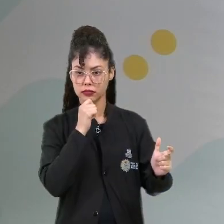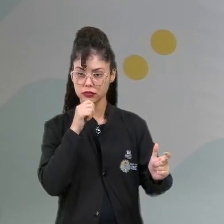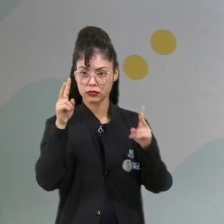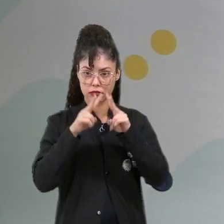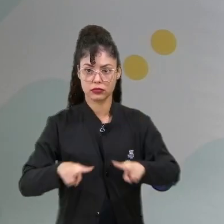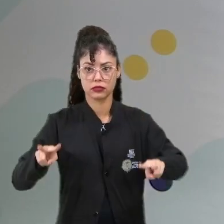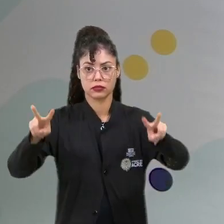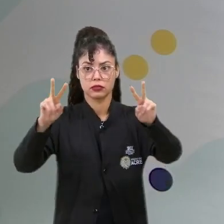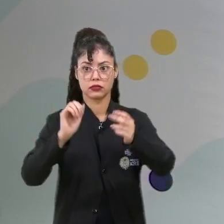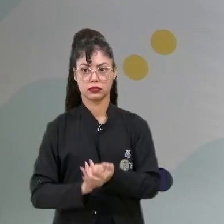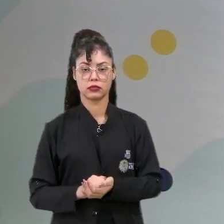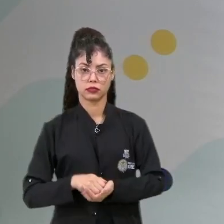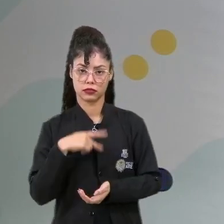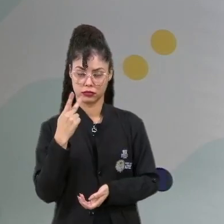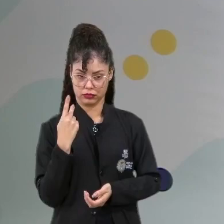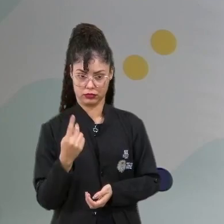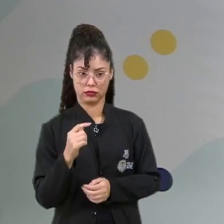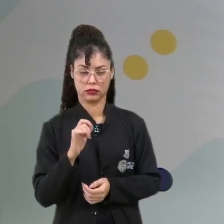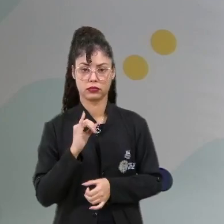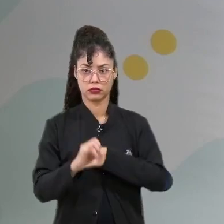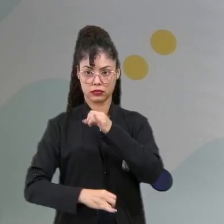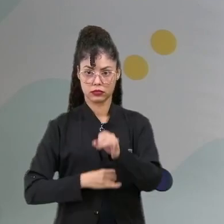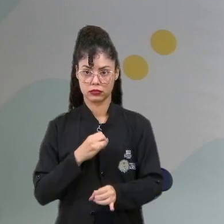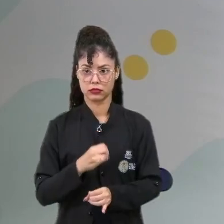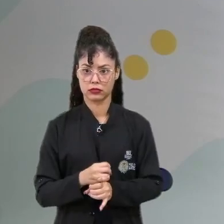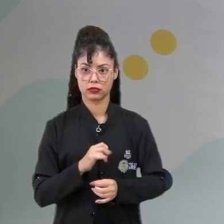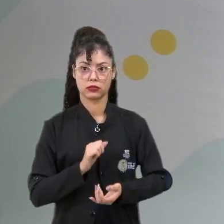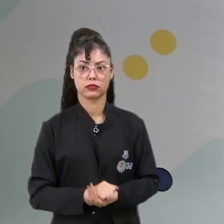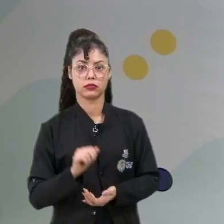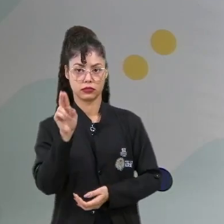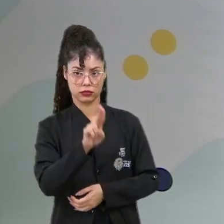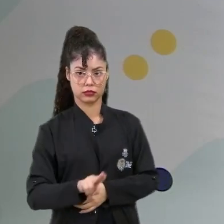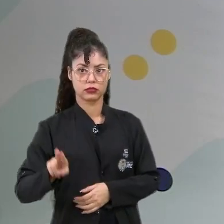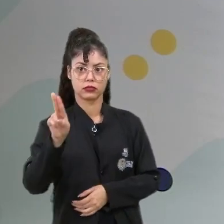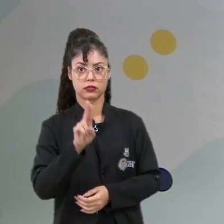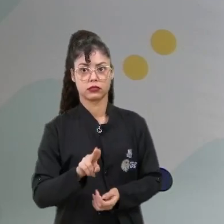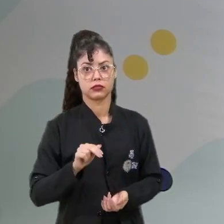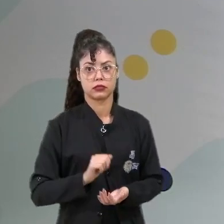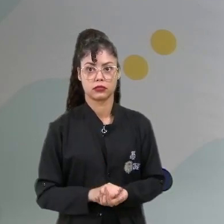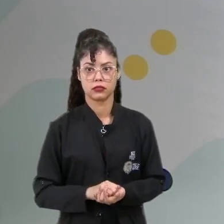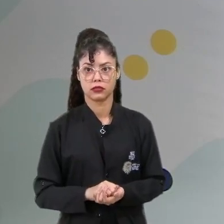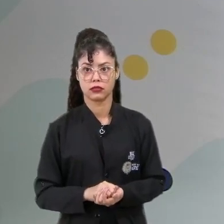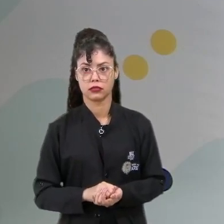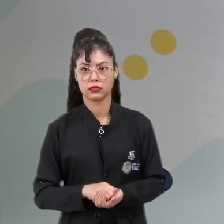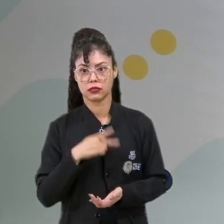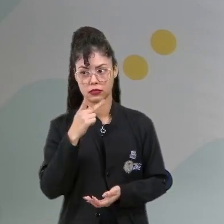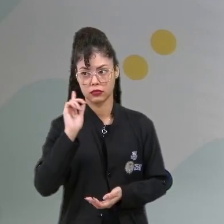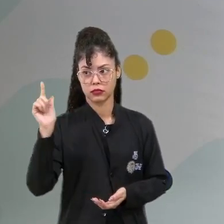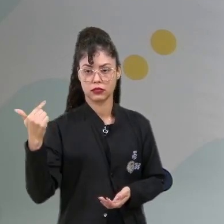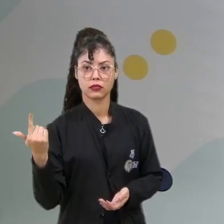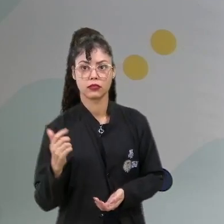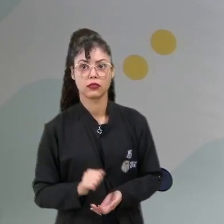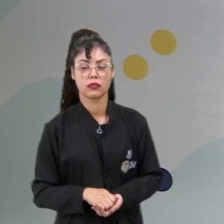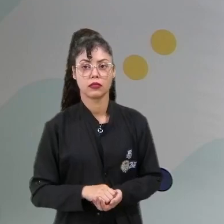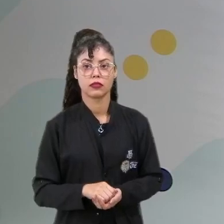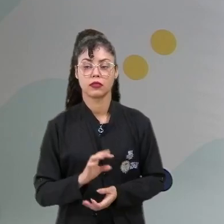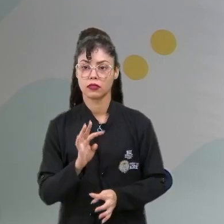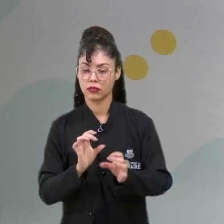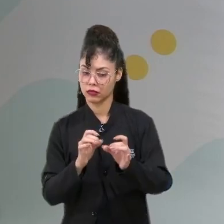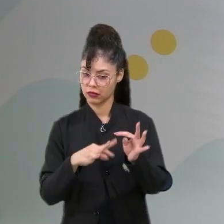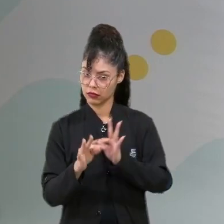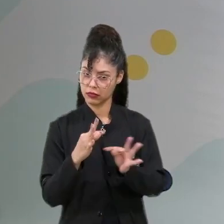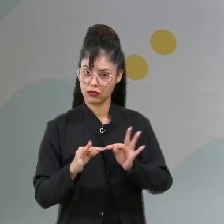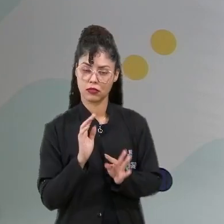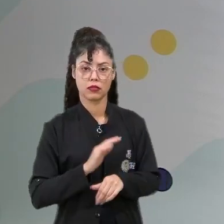Vejam que ele citou aqui internet, ele utilizou, falou de outros artifícios, falou de tecnologia e